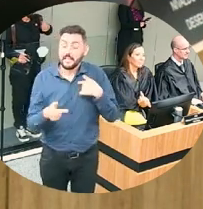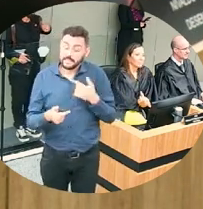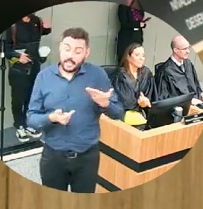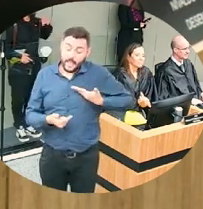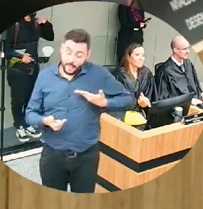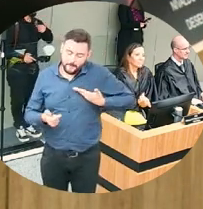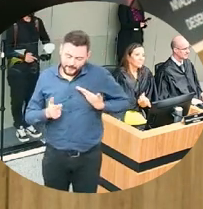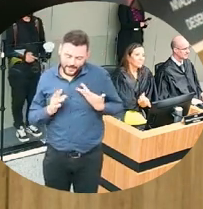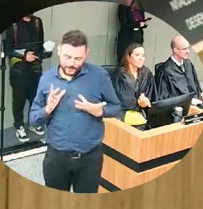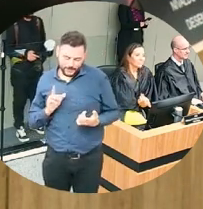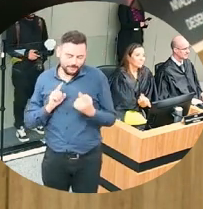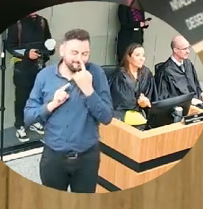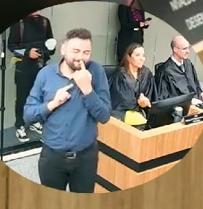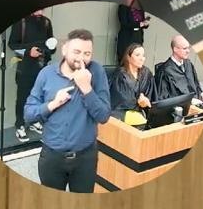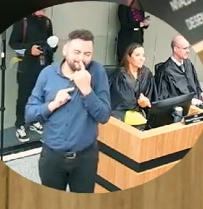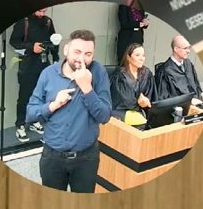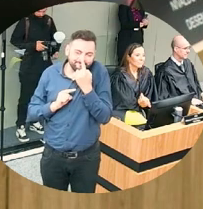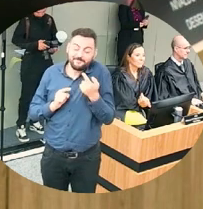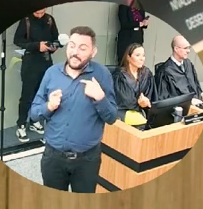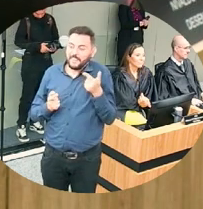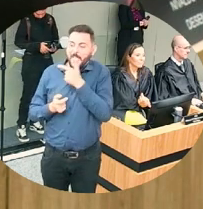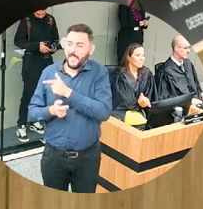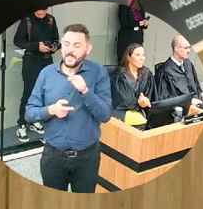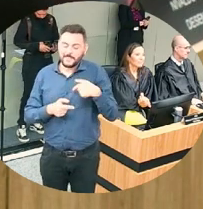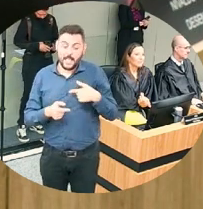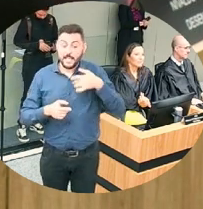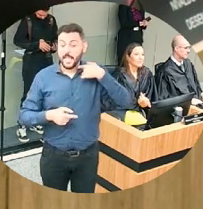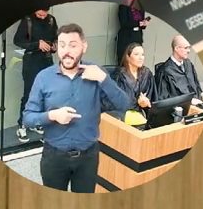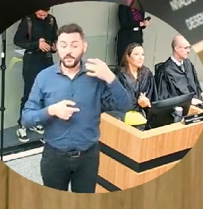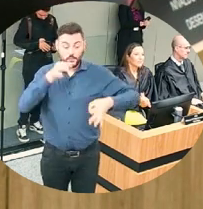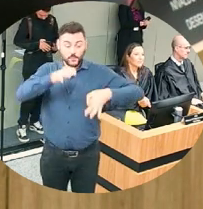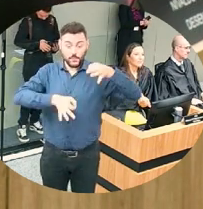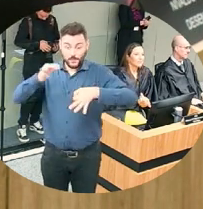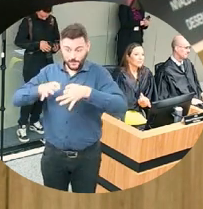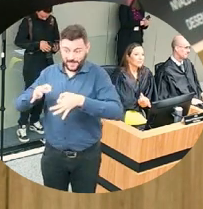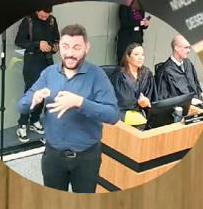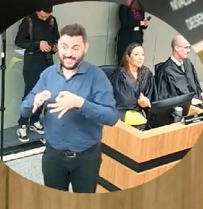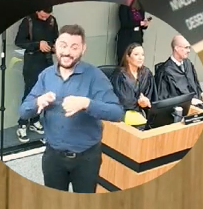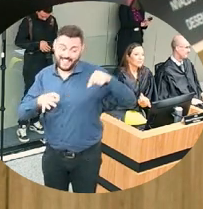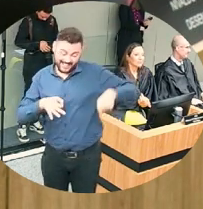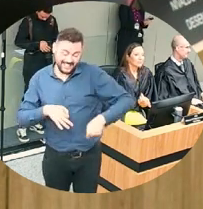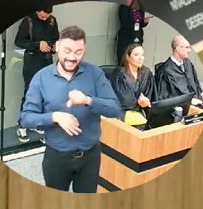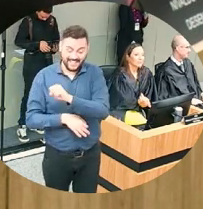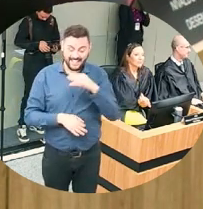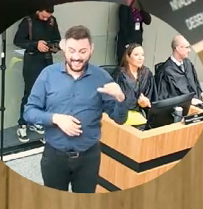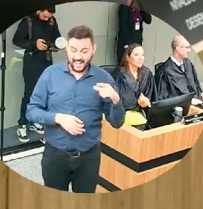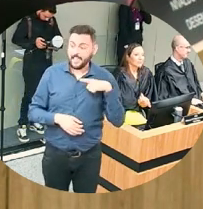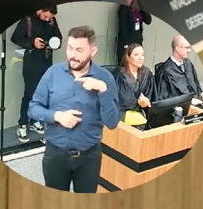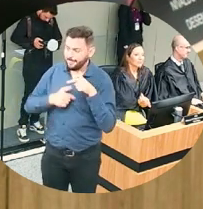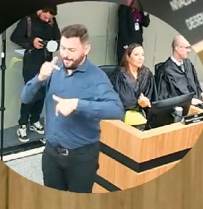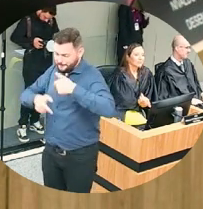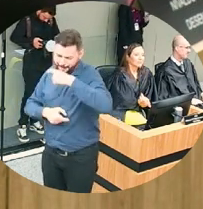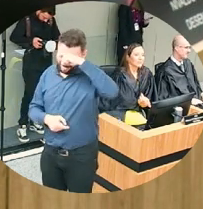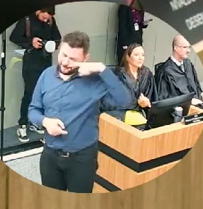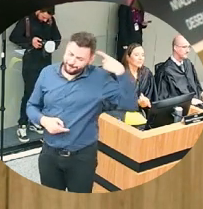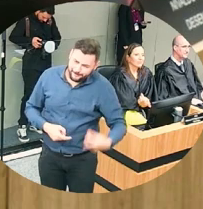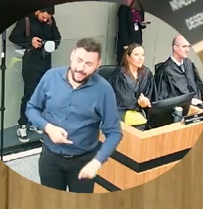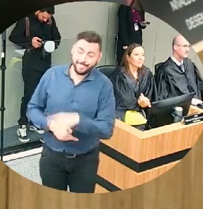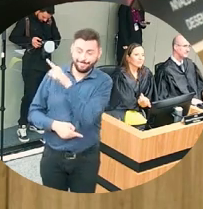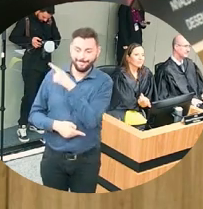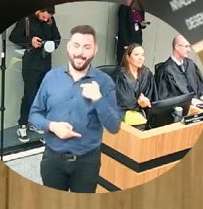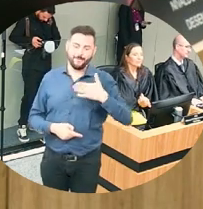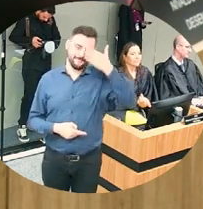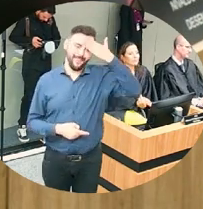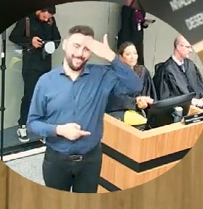mais próximos juiz em Santa Catarina e o operário no Paraná com muitos amigos o que